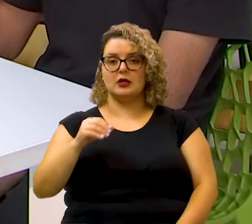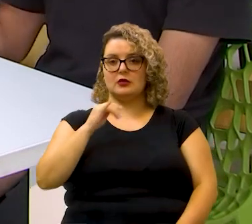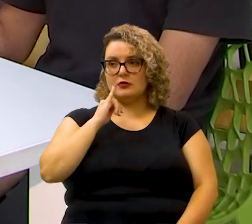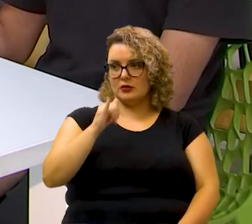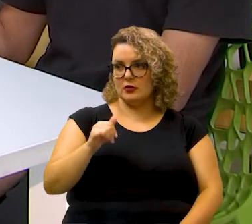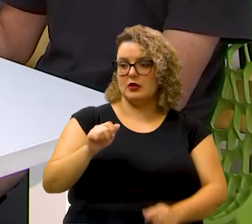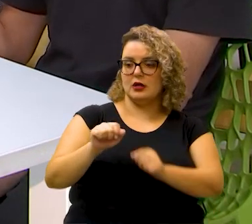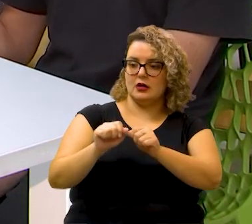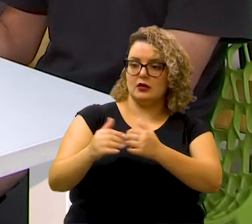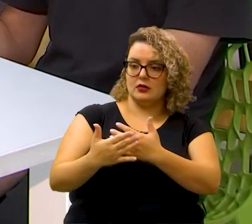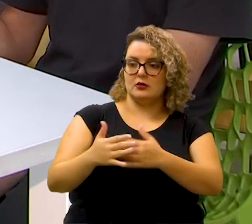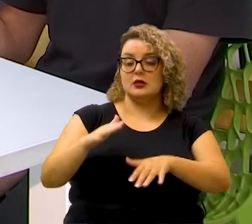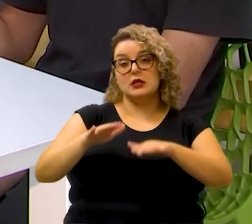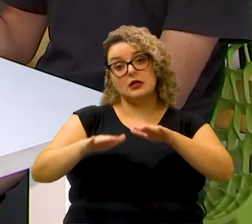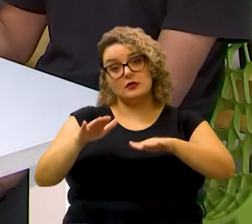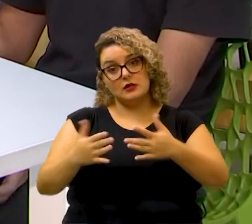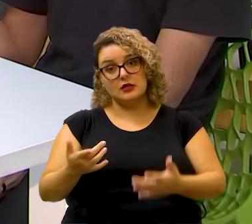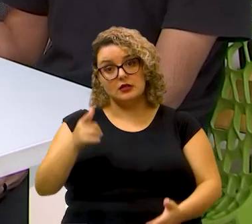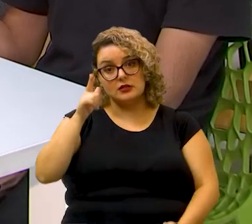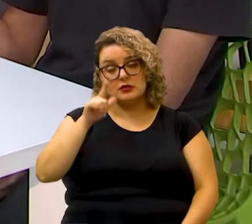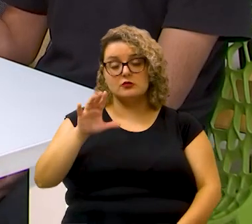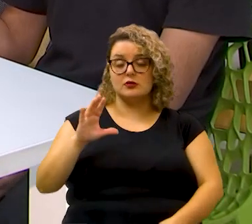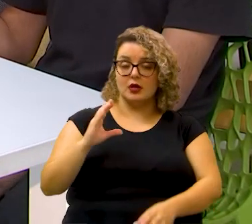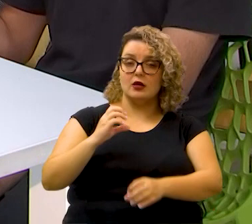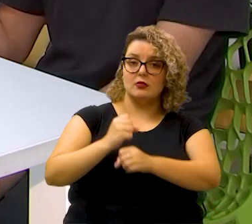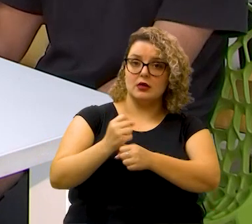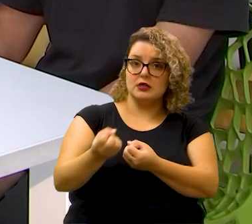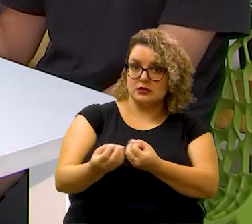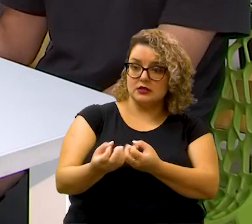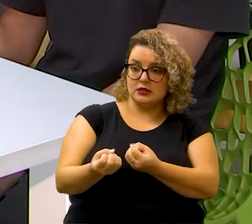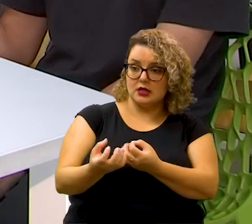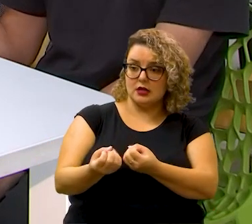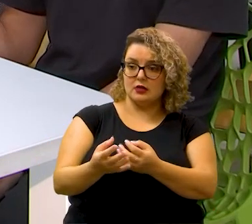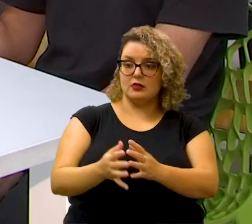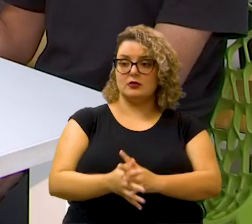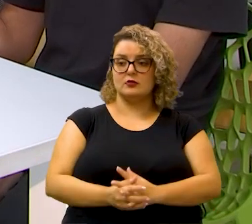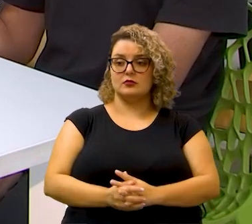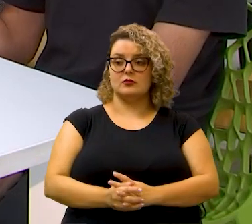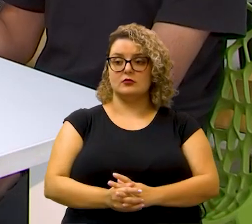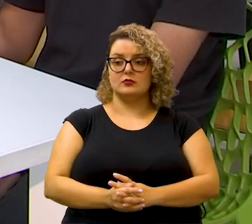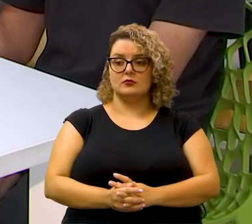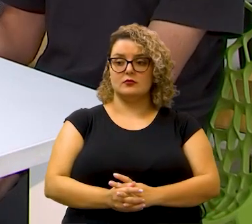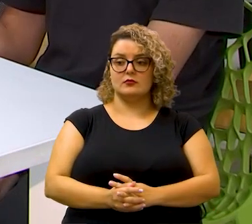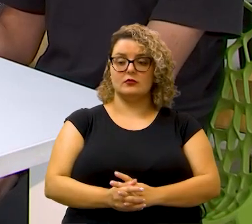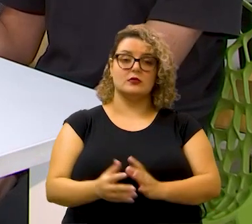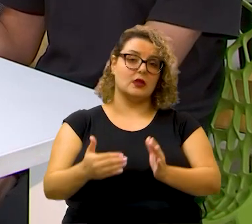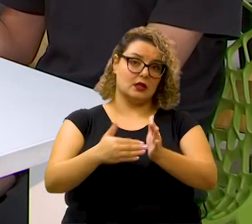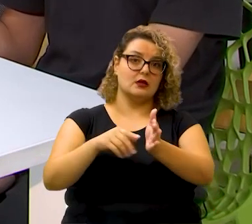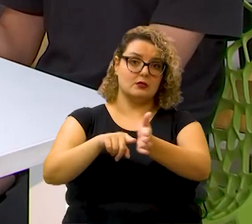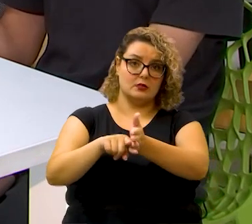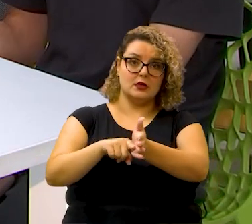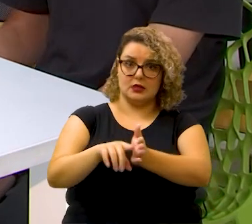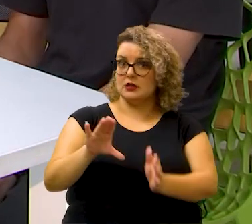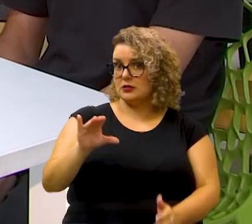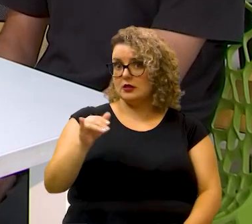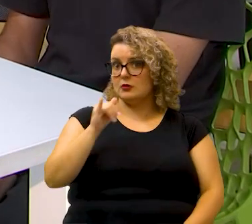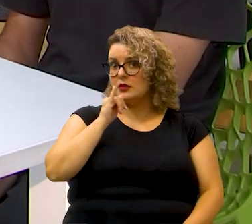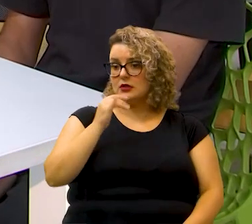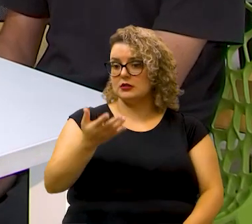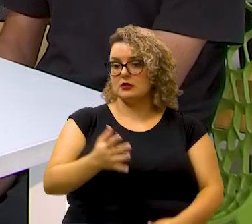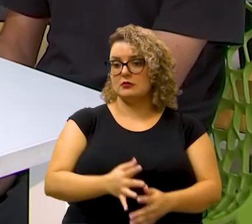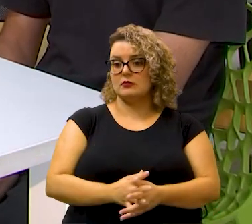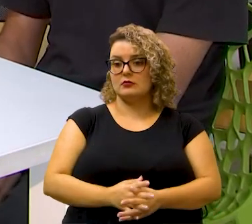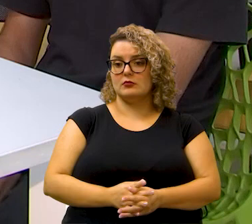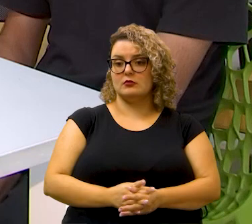pode ser utilizada em agricultura e talvez, se a gente conseguir adicionar mais dados, até mesmo em pesquisas científicas, por